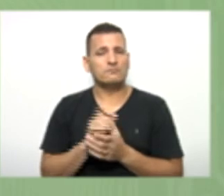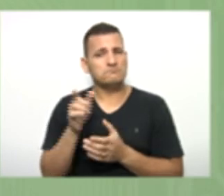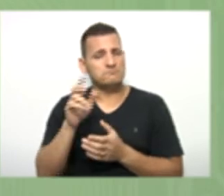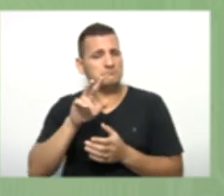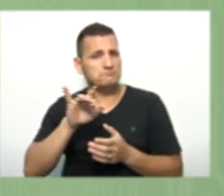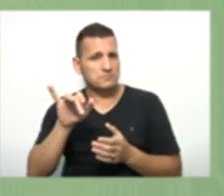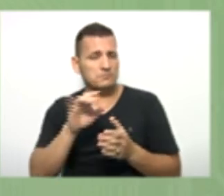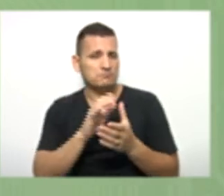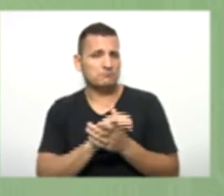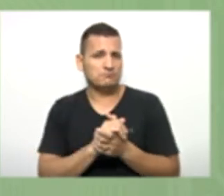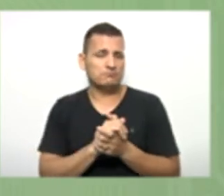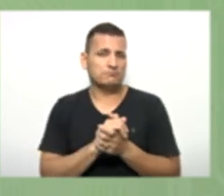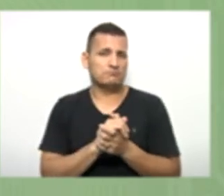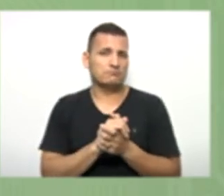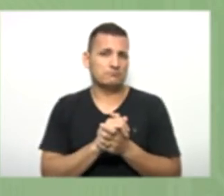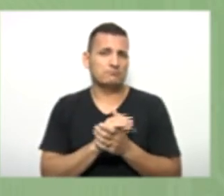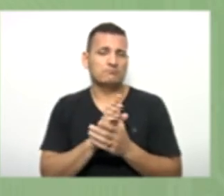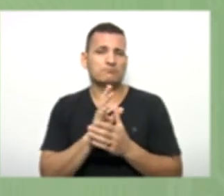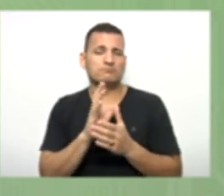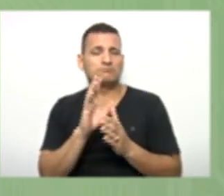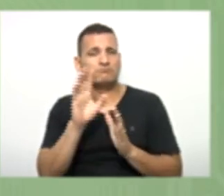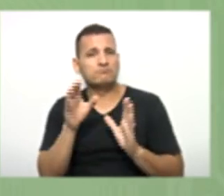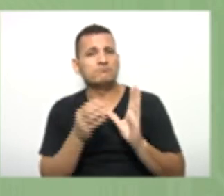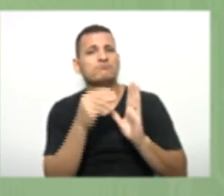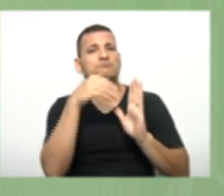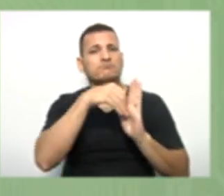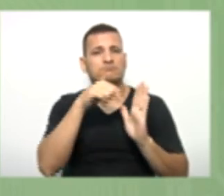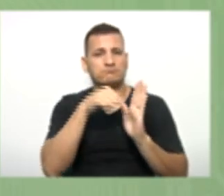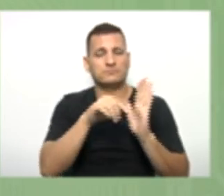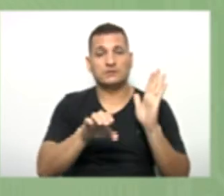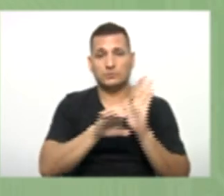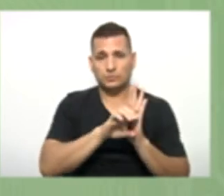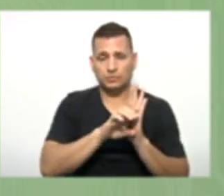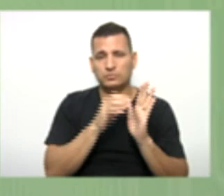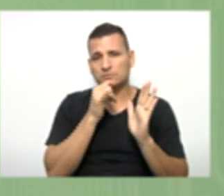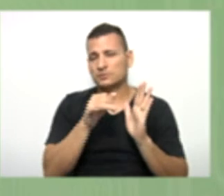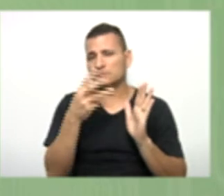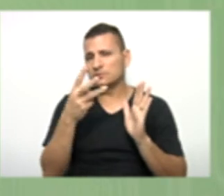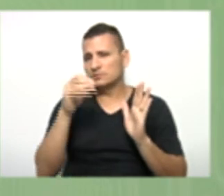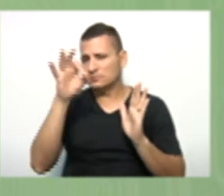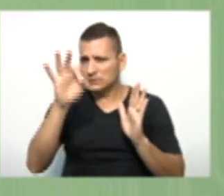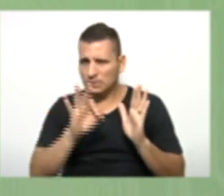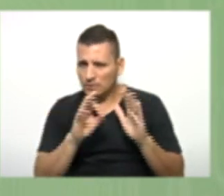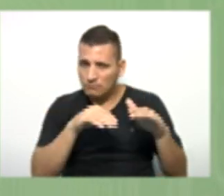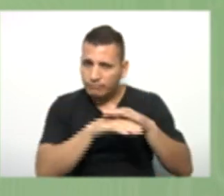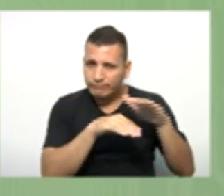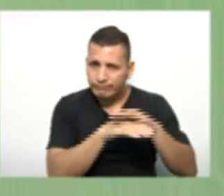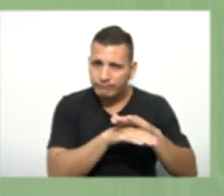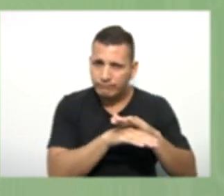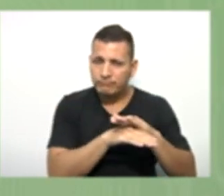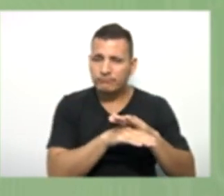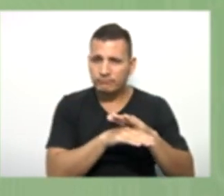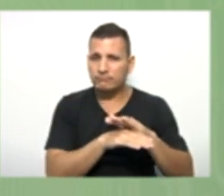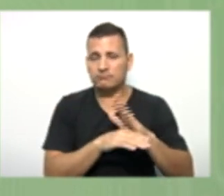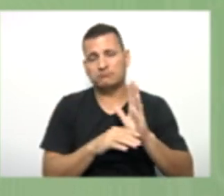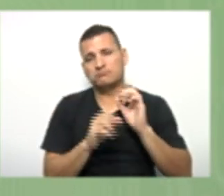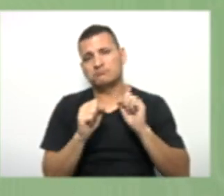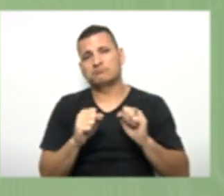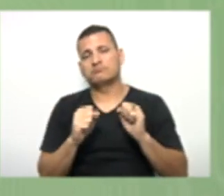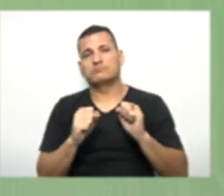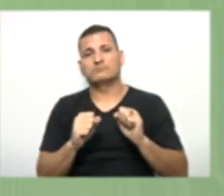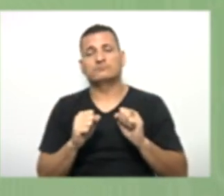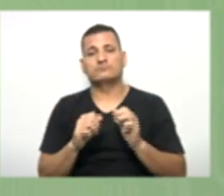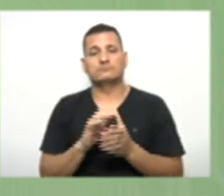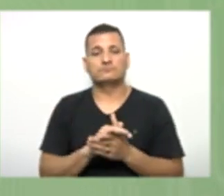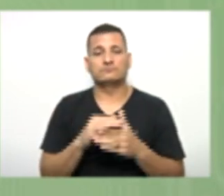criar, conforme incluir no estatuto que a reserva será de 30% do total das sobras, pode sim. Então,